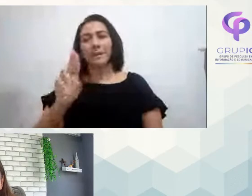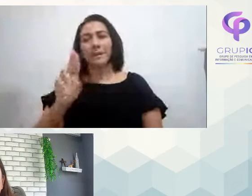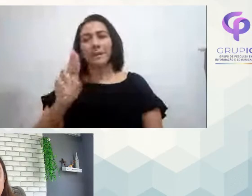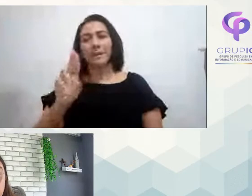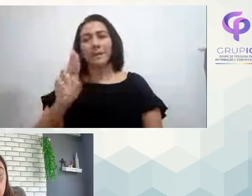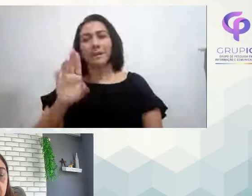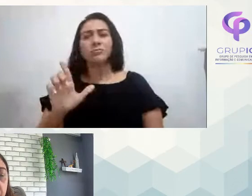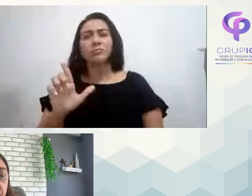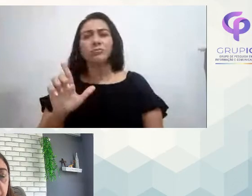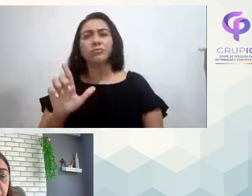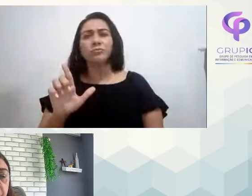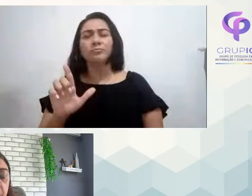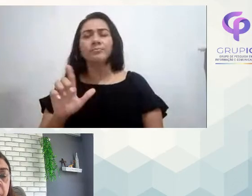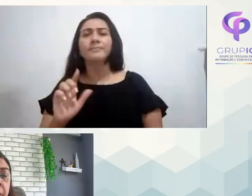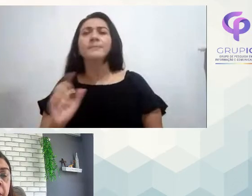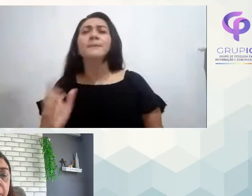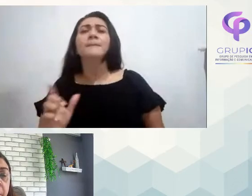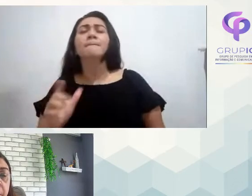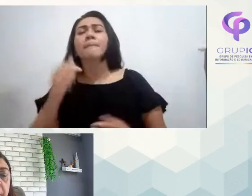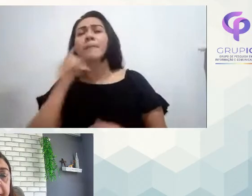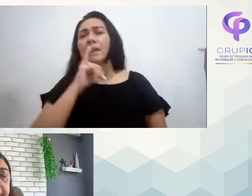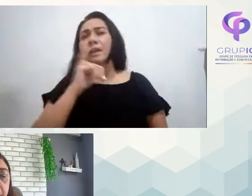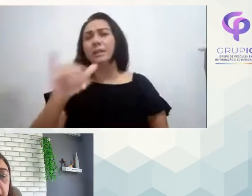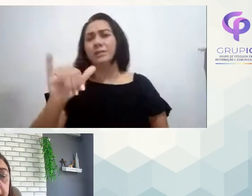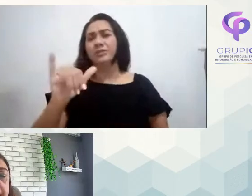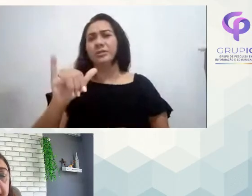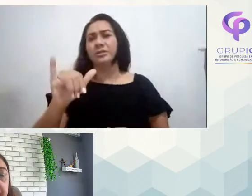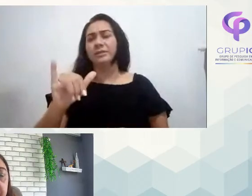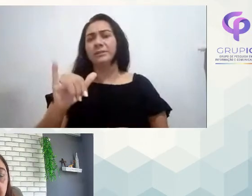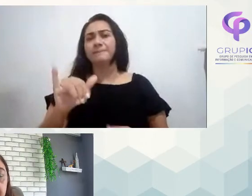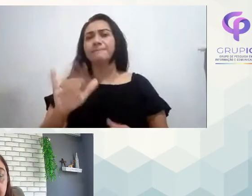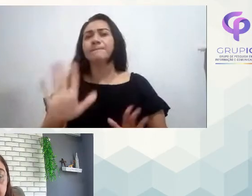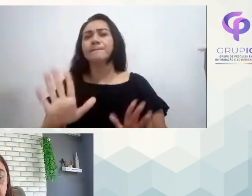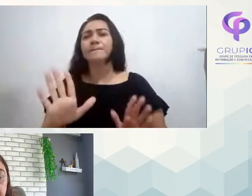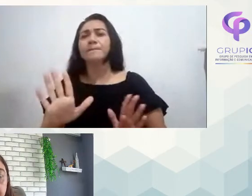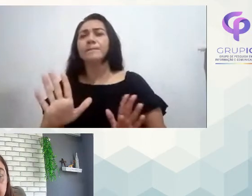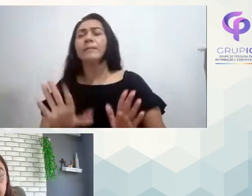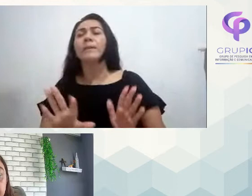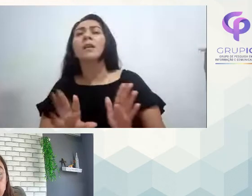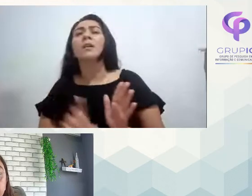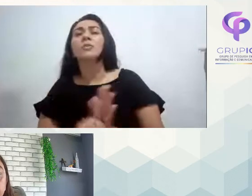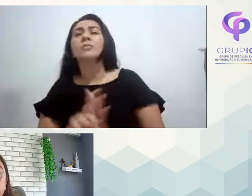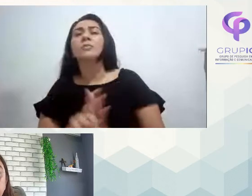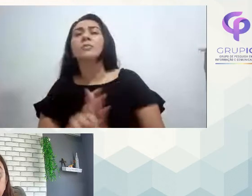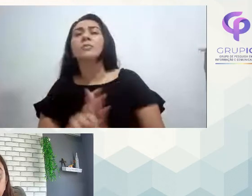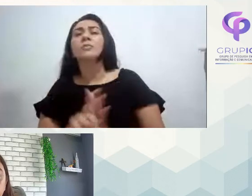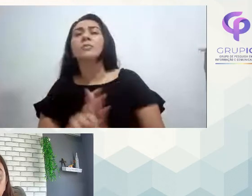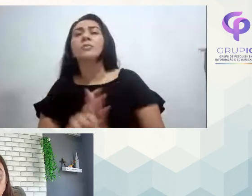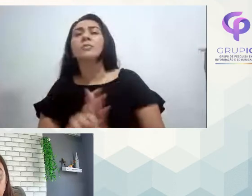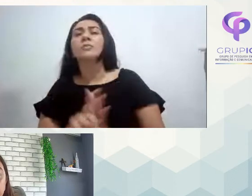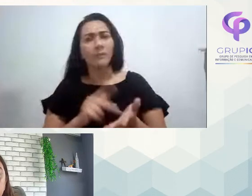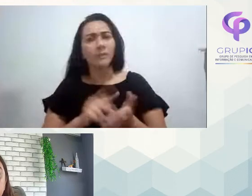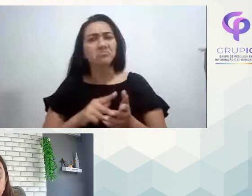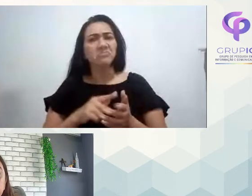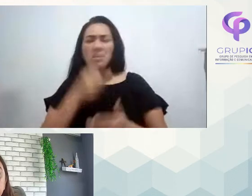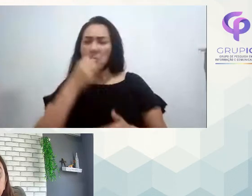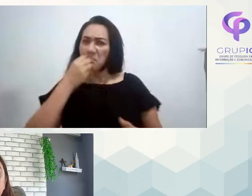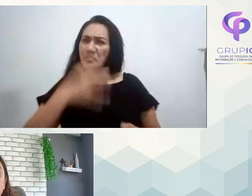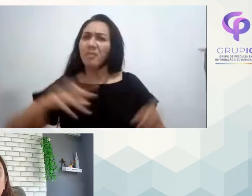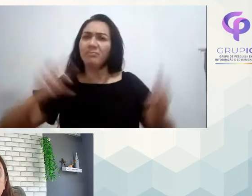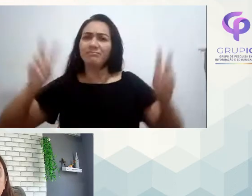ele colocou aqui no nosso chat. Ele colocou assim, ó, interessante esse tema, parece bem trabalhoso